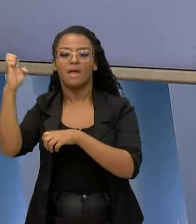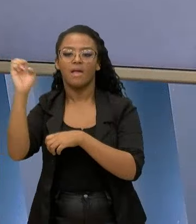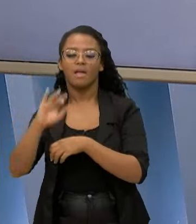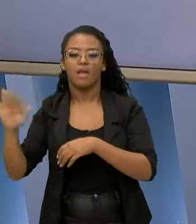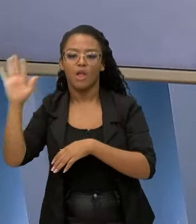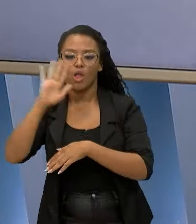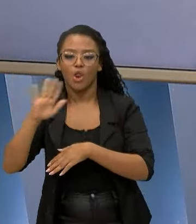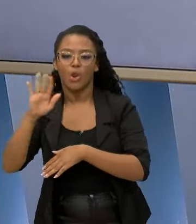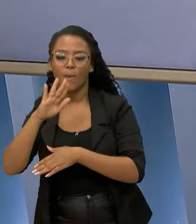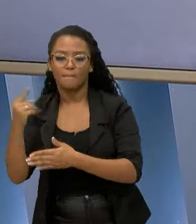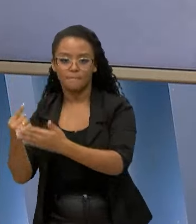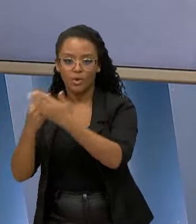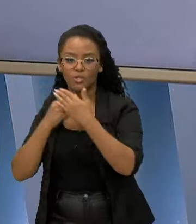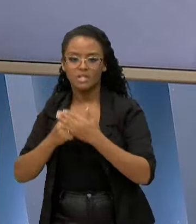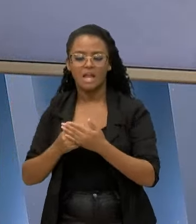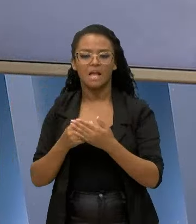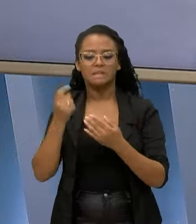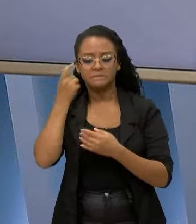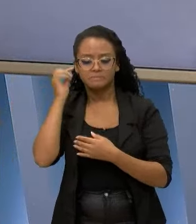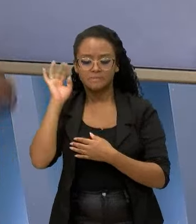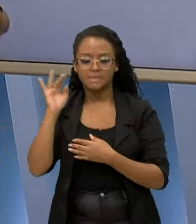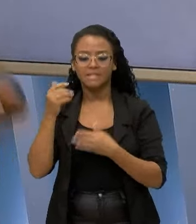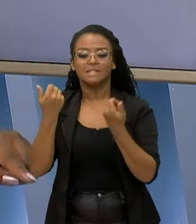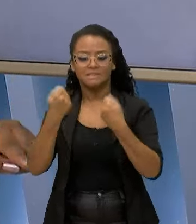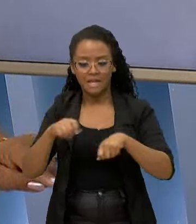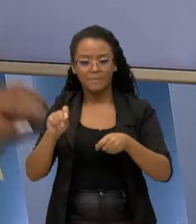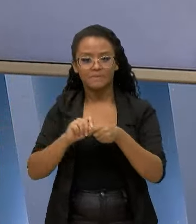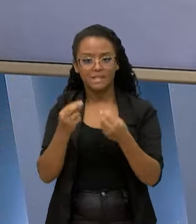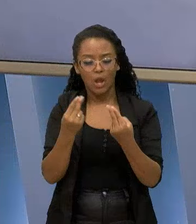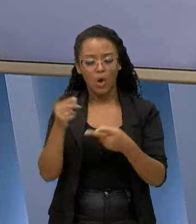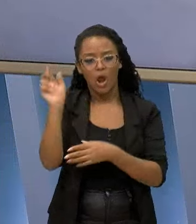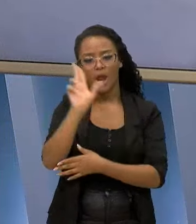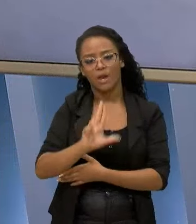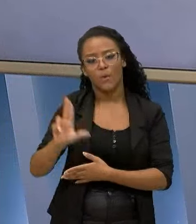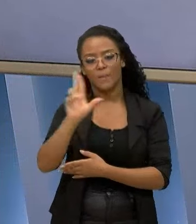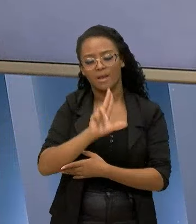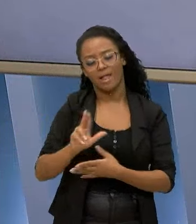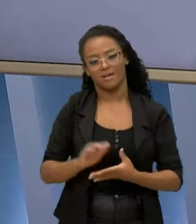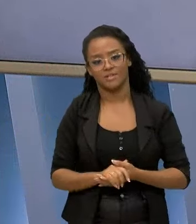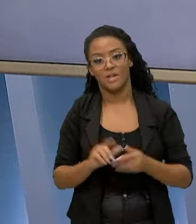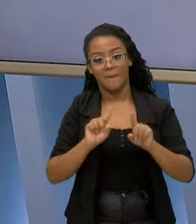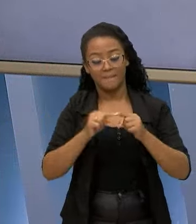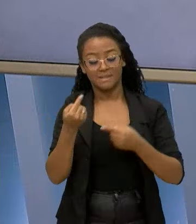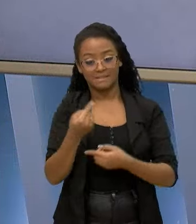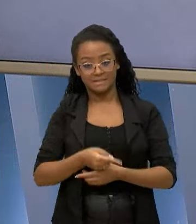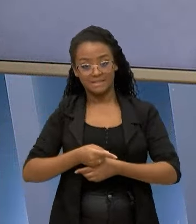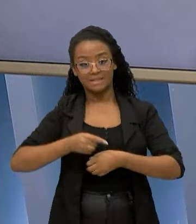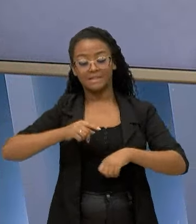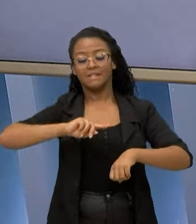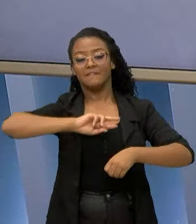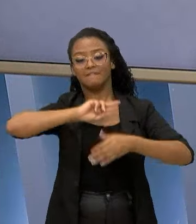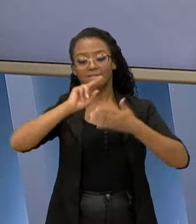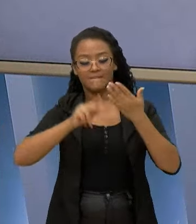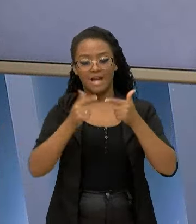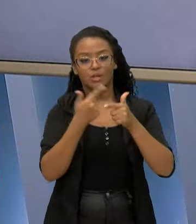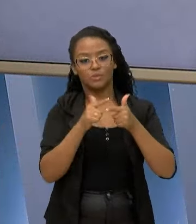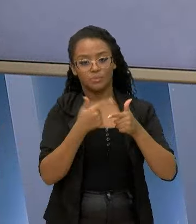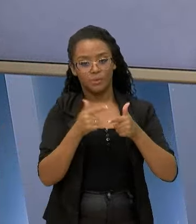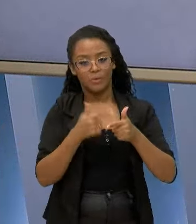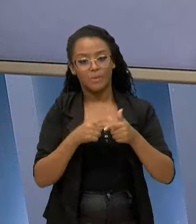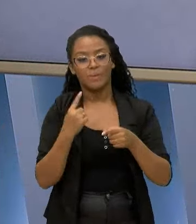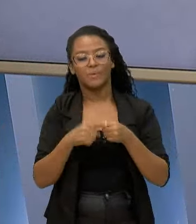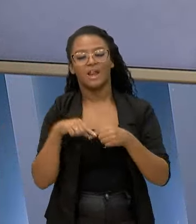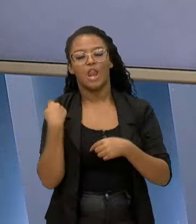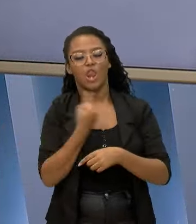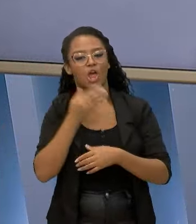Mas a mobilidade urbana tem muito mais problema do que isso. Nós sabemos que o busão é caro, é de péssima